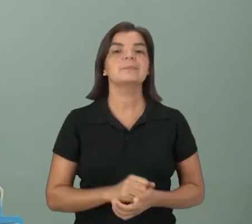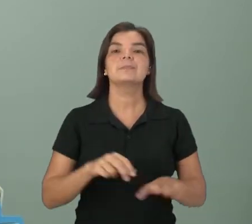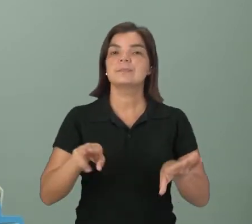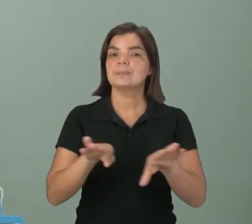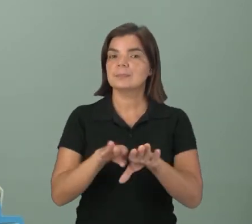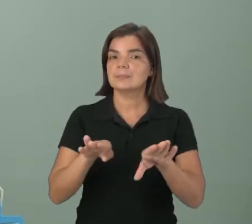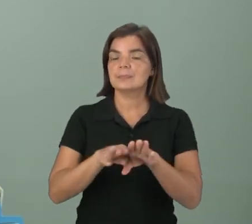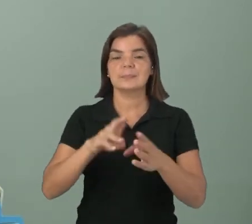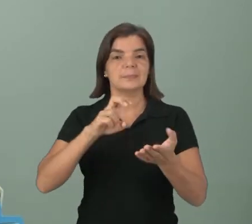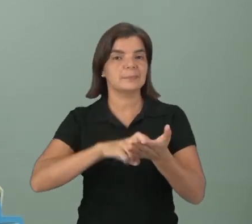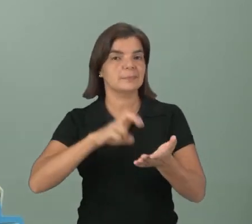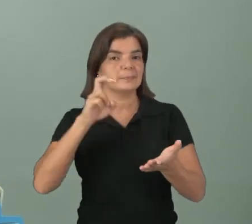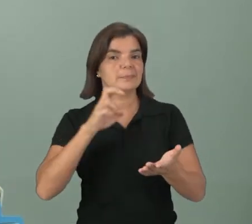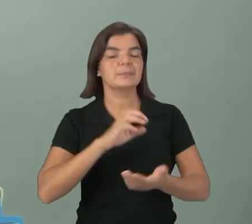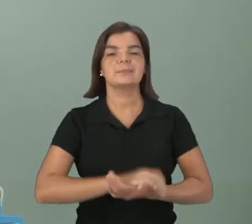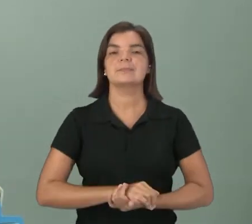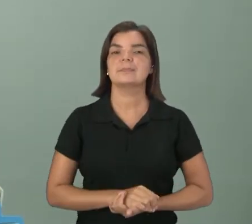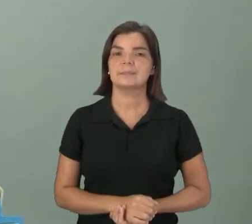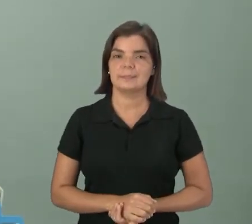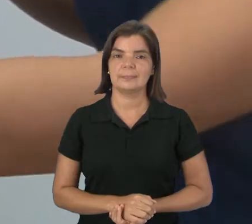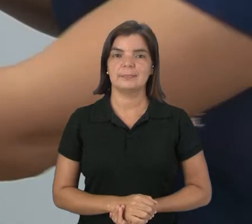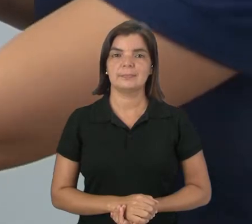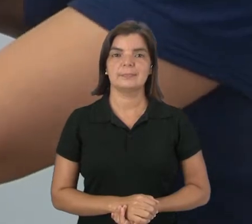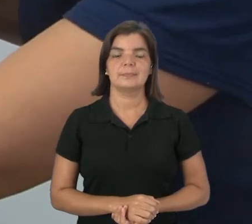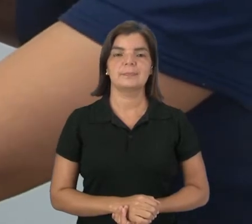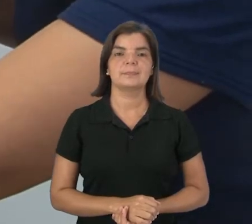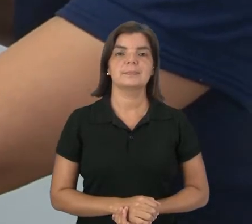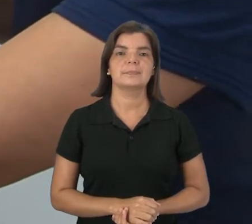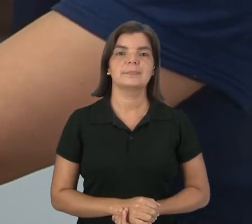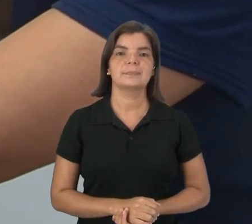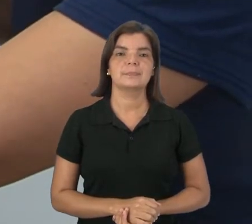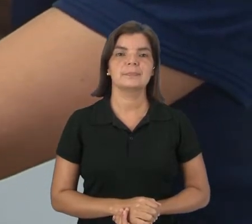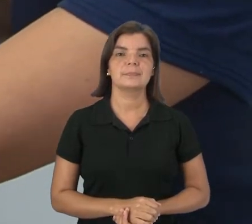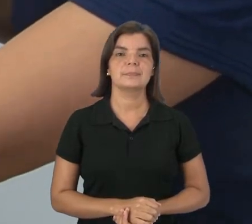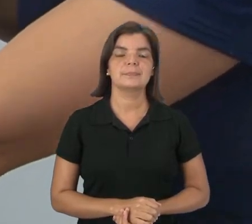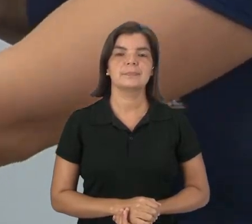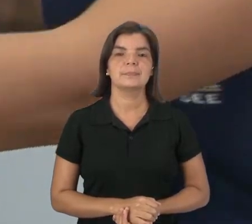estabelecimento fica aberto durante o período do dia